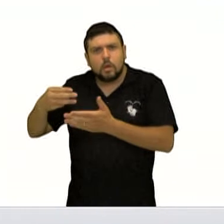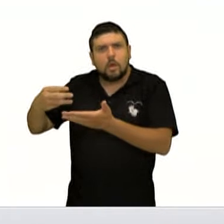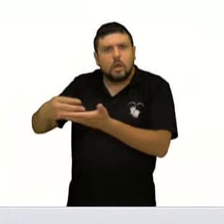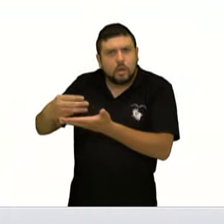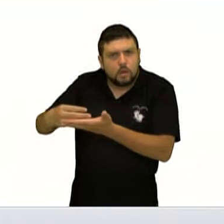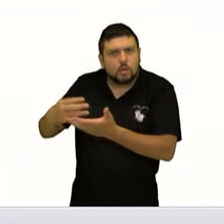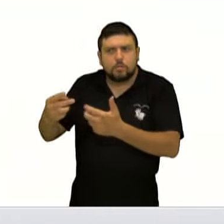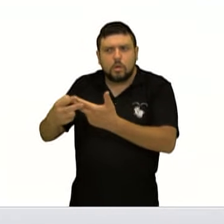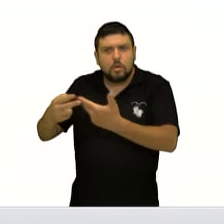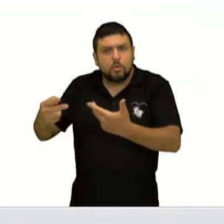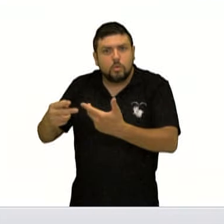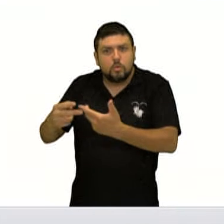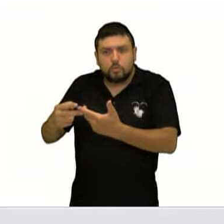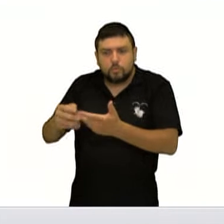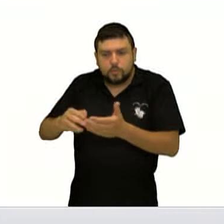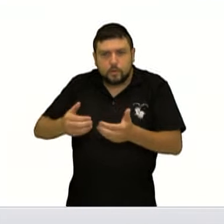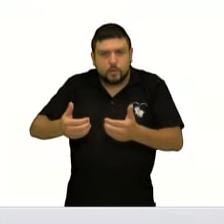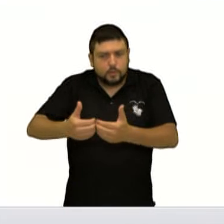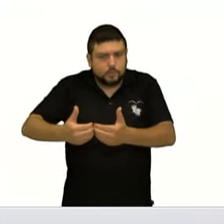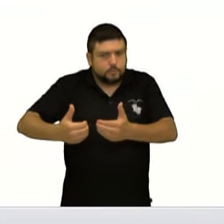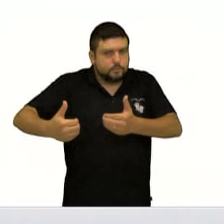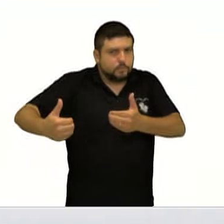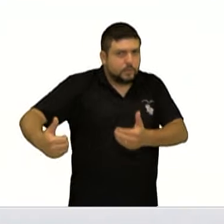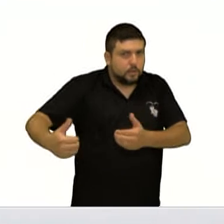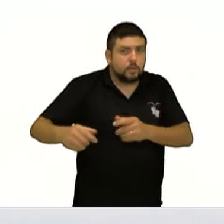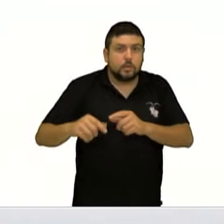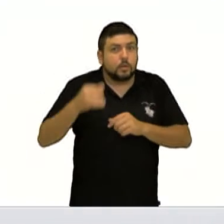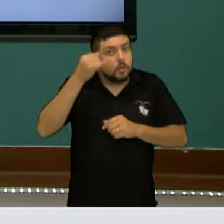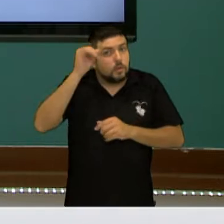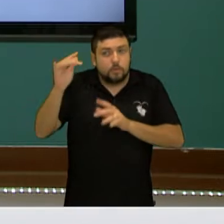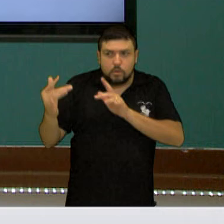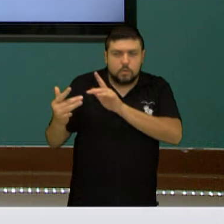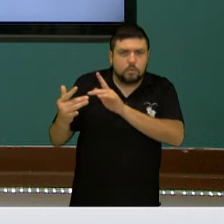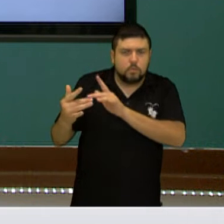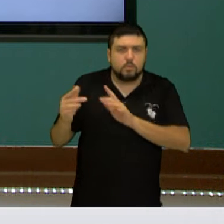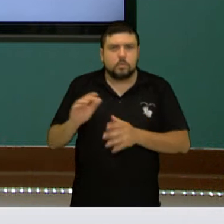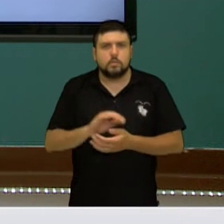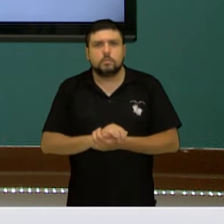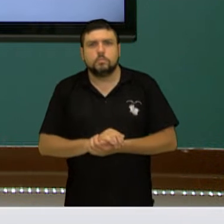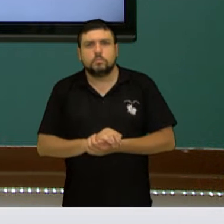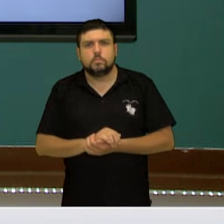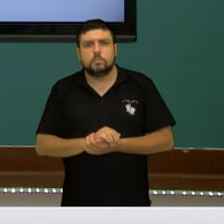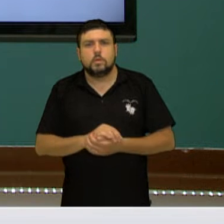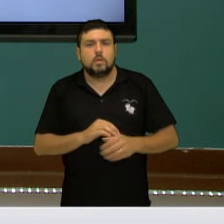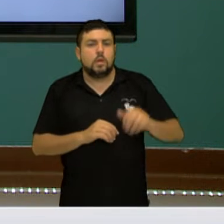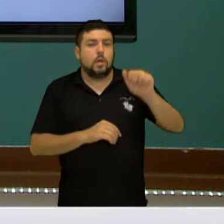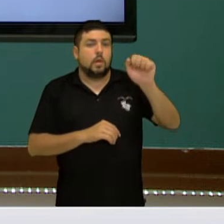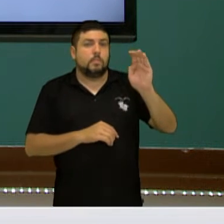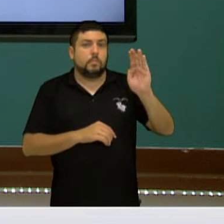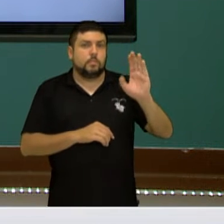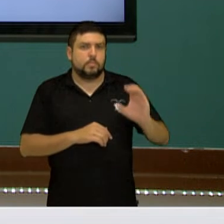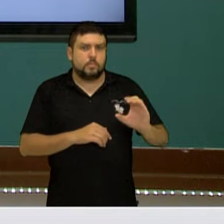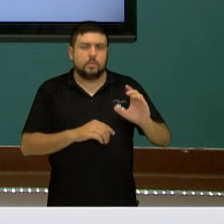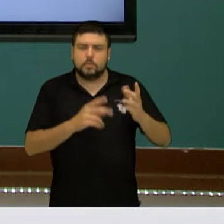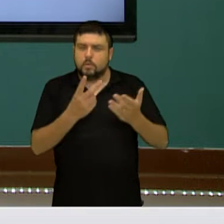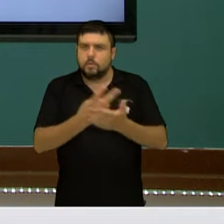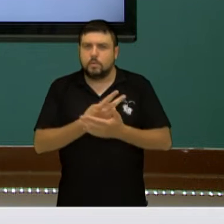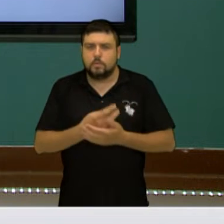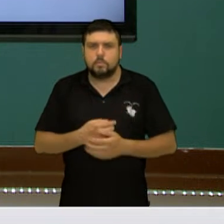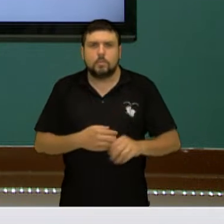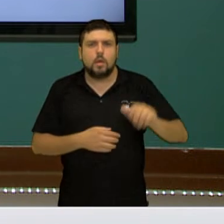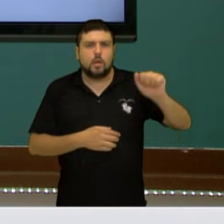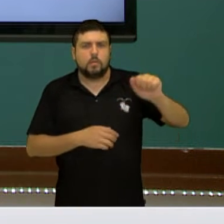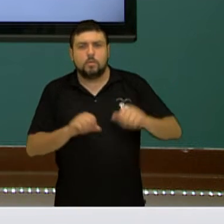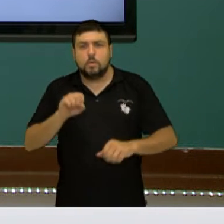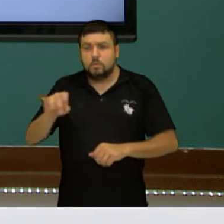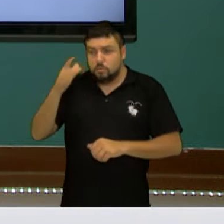não ter o contato físico. Professora, mas e as anteriores? Elas estão erradas, né? Olha lá, letra A. Se uma